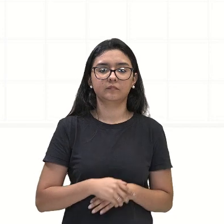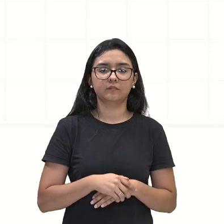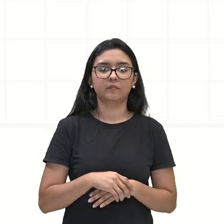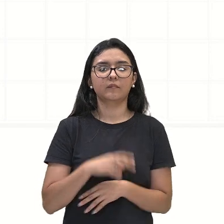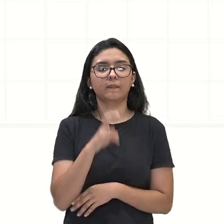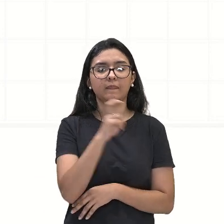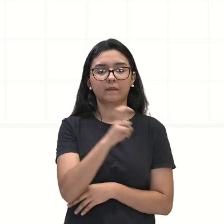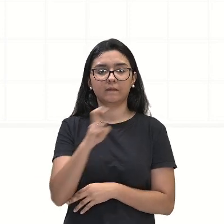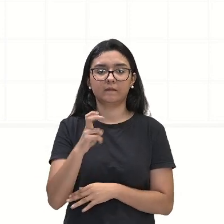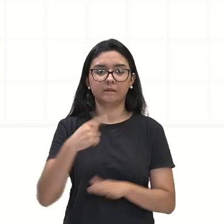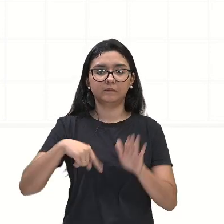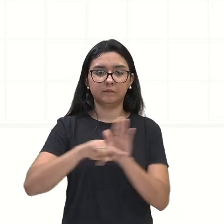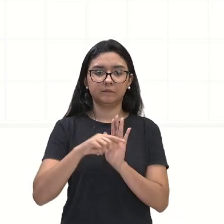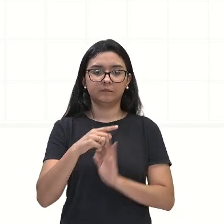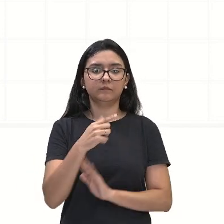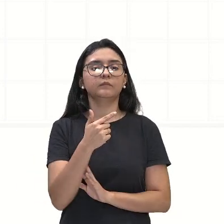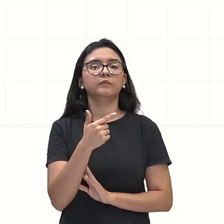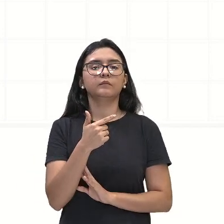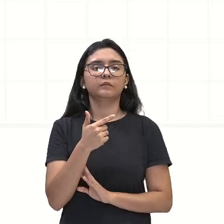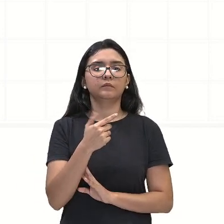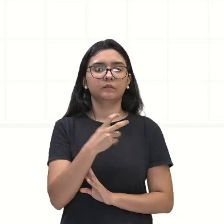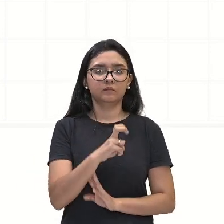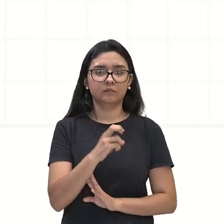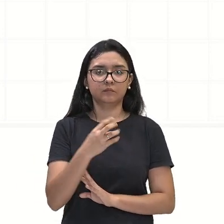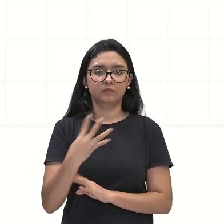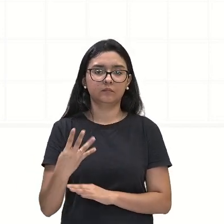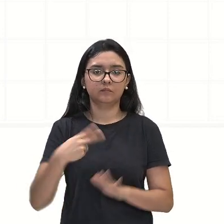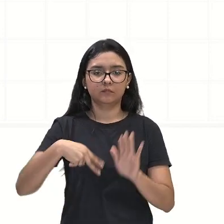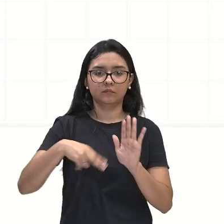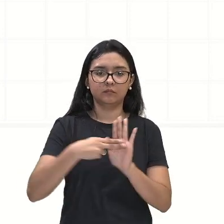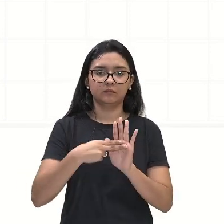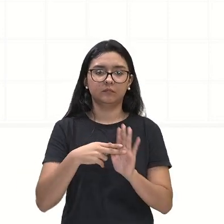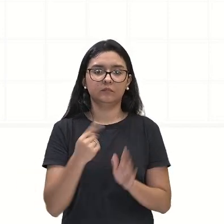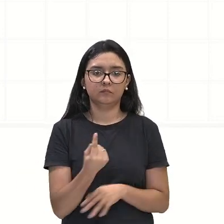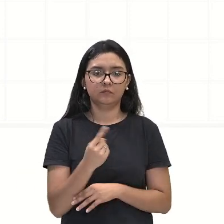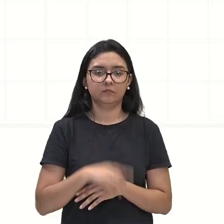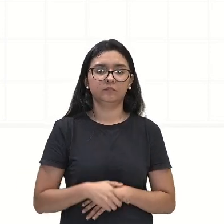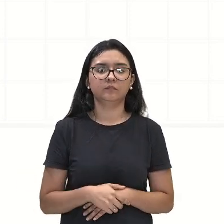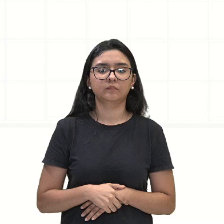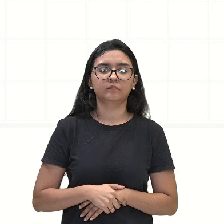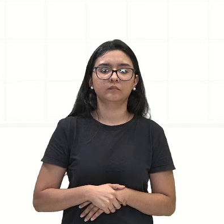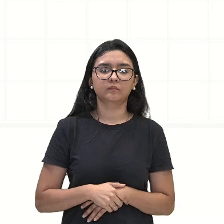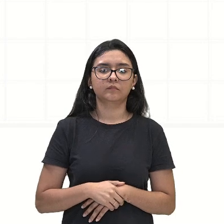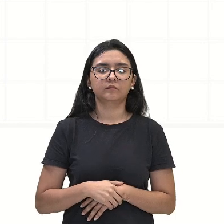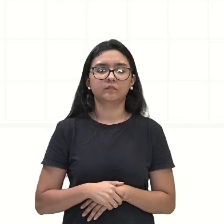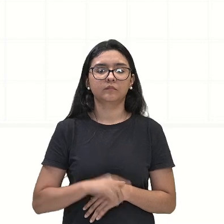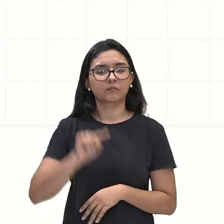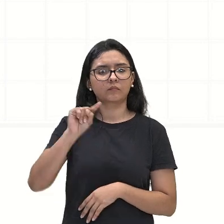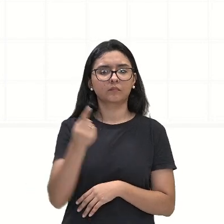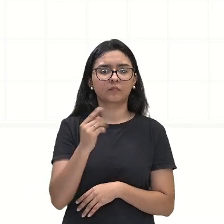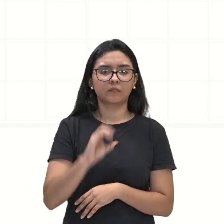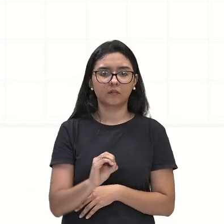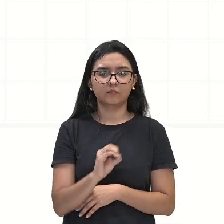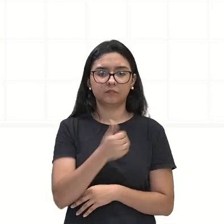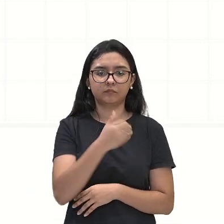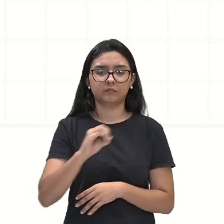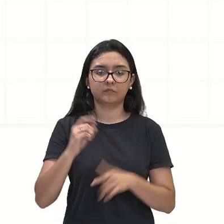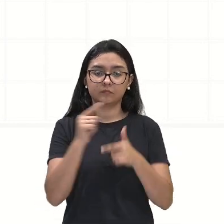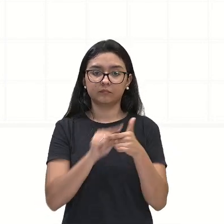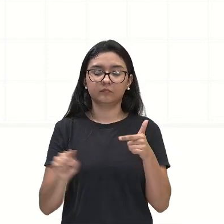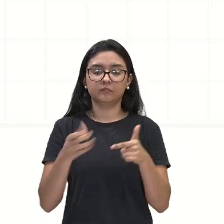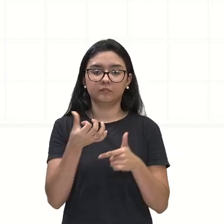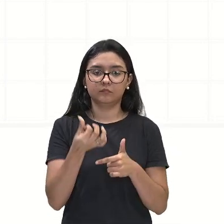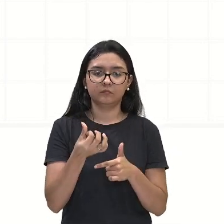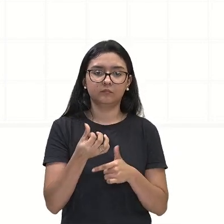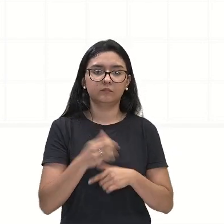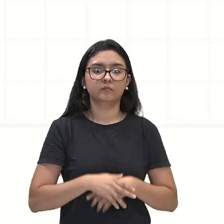55 menos 54 dá 1. E aí aqui eu vou acrescentar uma vírgula, 10. 10 dividido por 6 vai dar